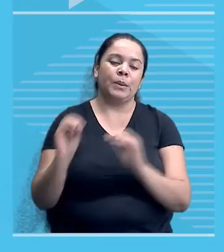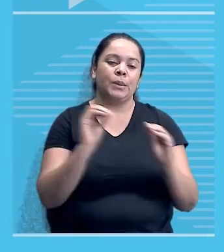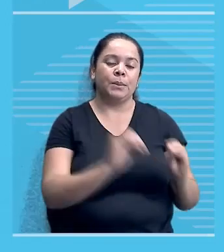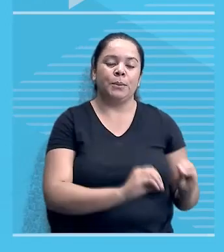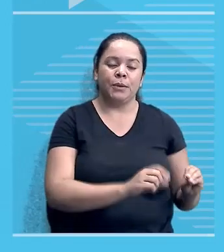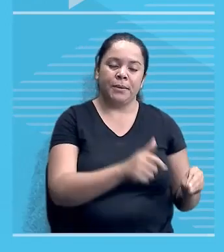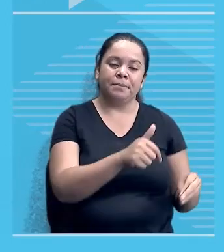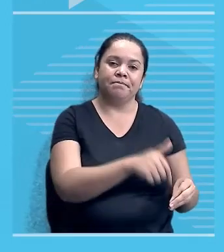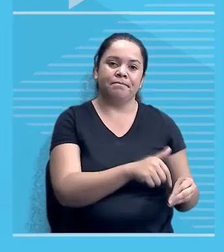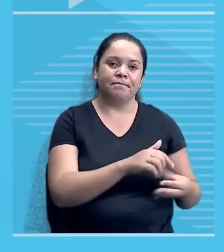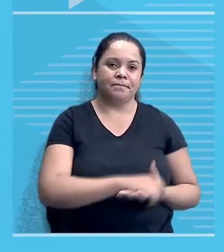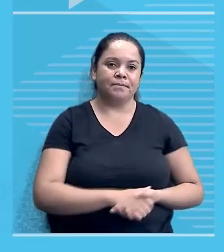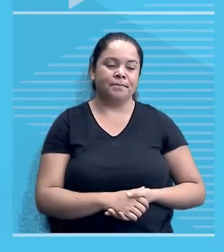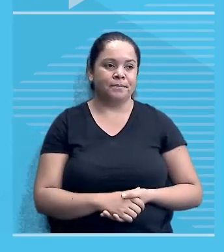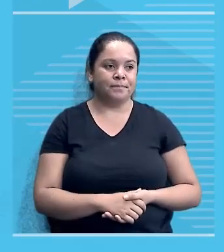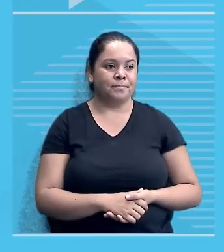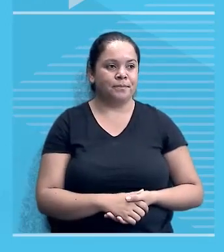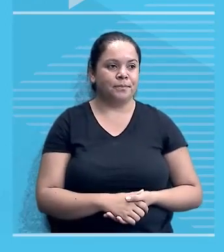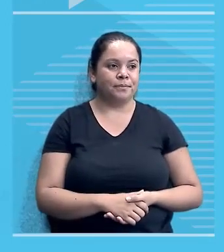né então